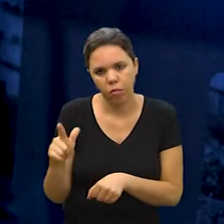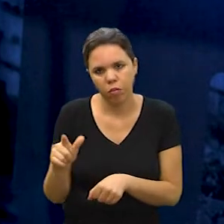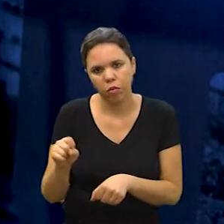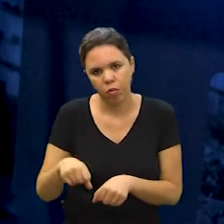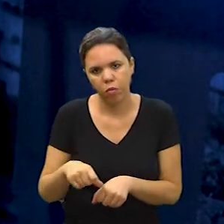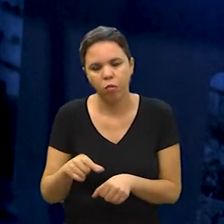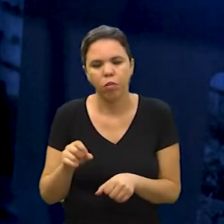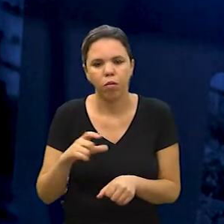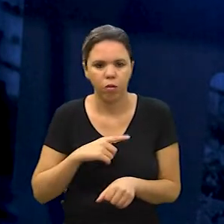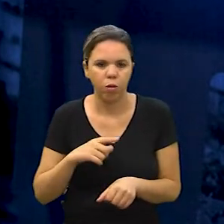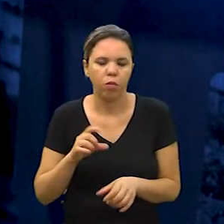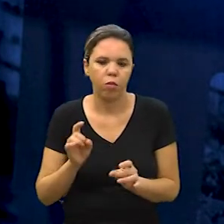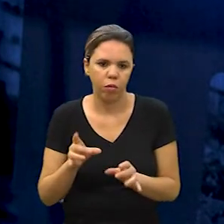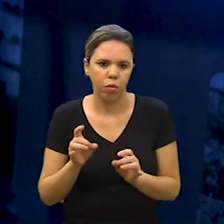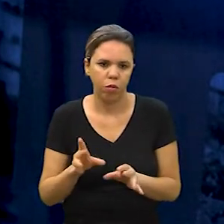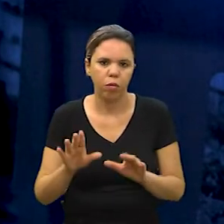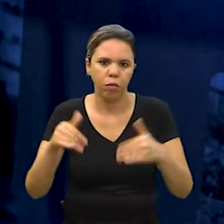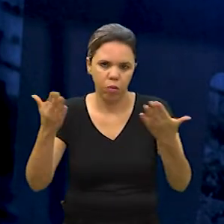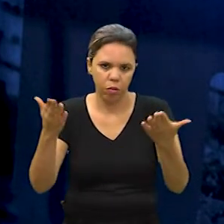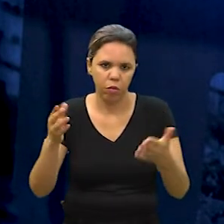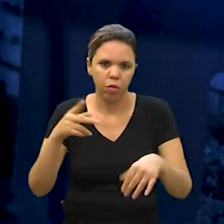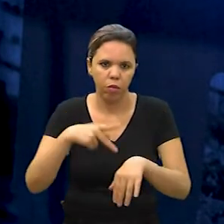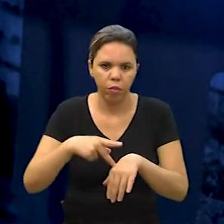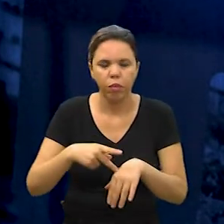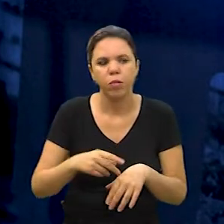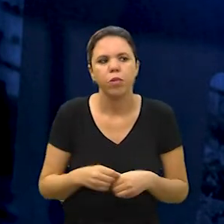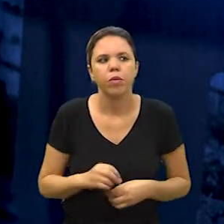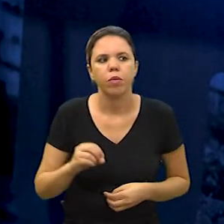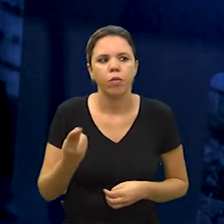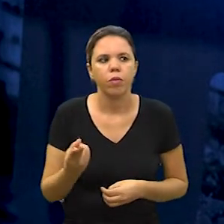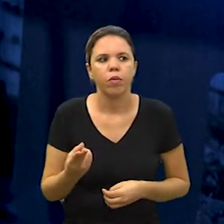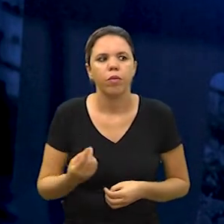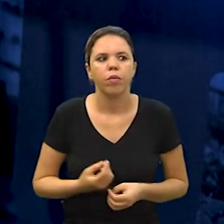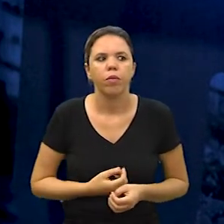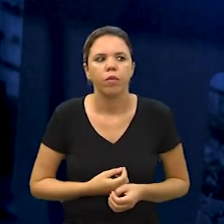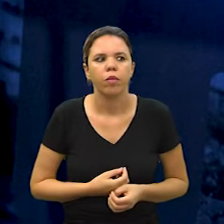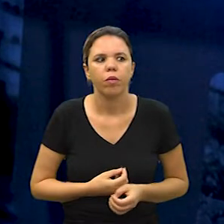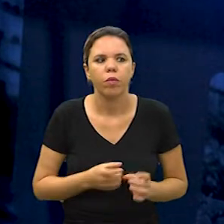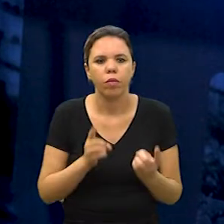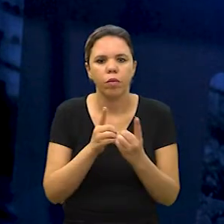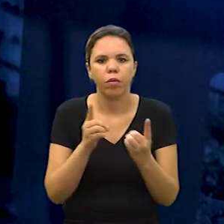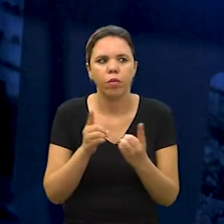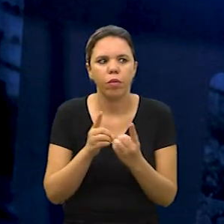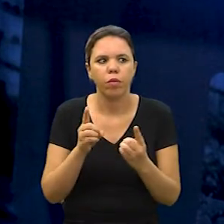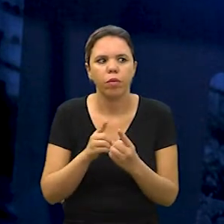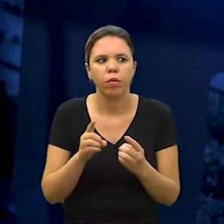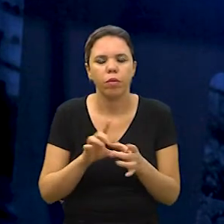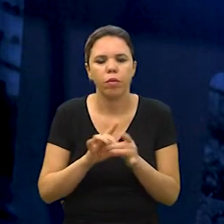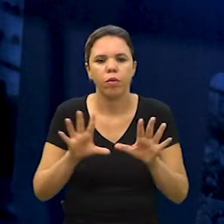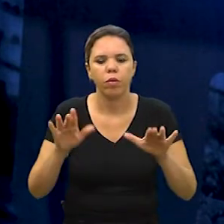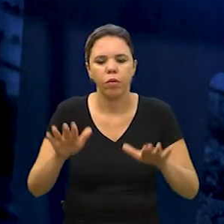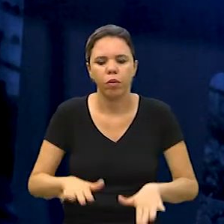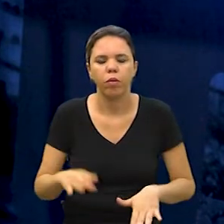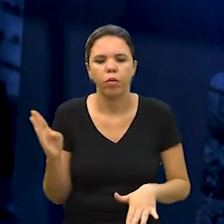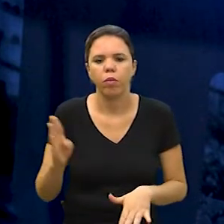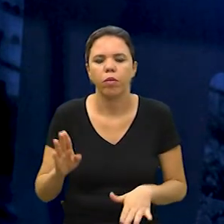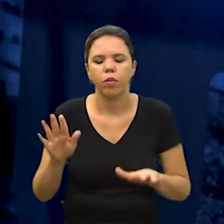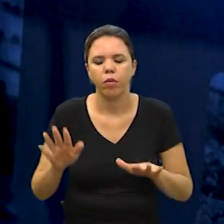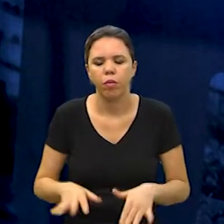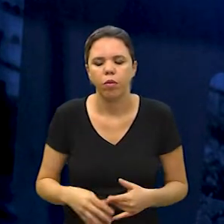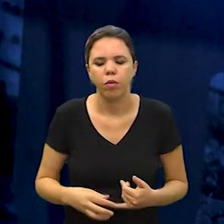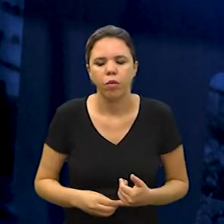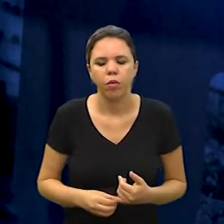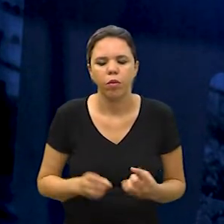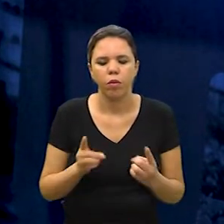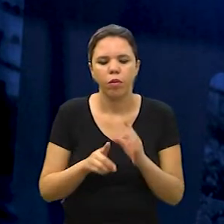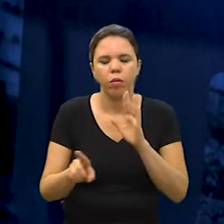Com respeito a exportar ao comércio exterior, Exportar ou até prestar esse serviço, deixar tudo aqui e falar: "Não, eu vou